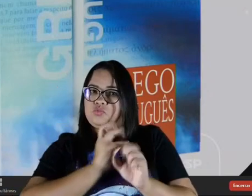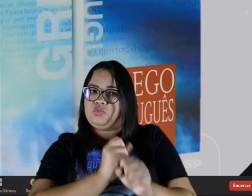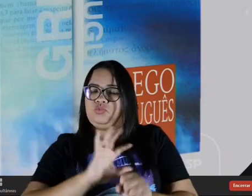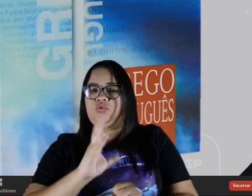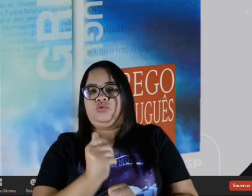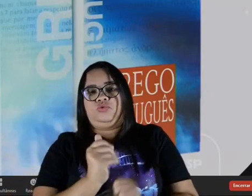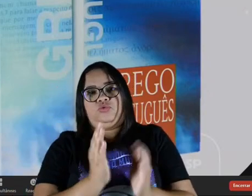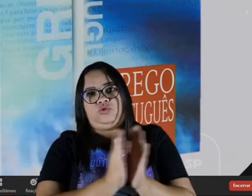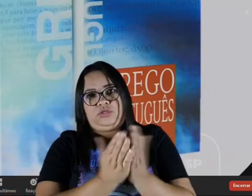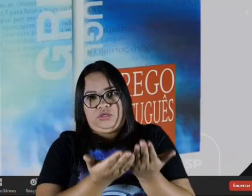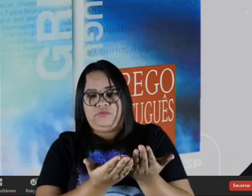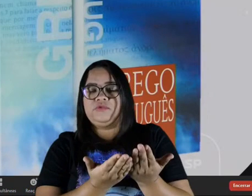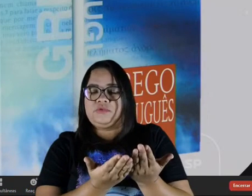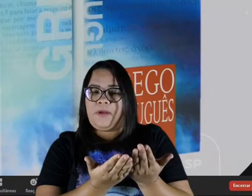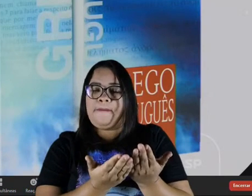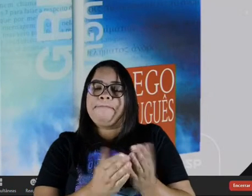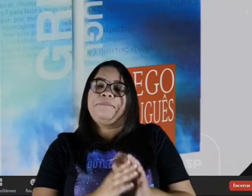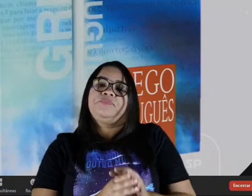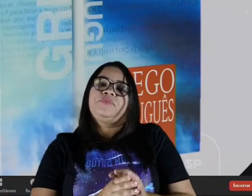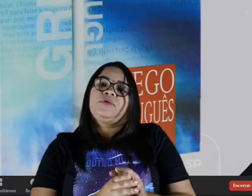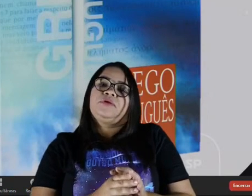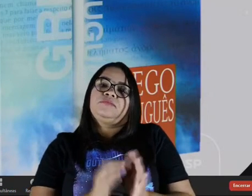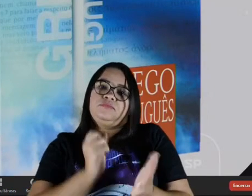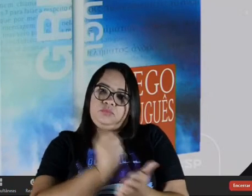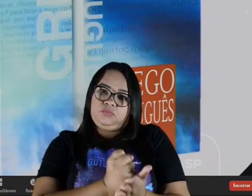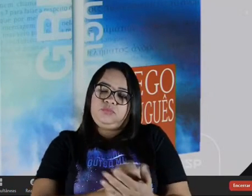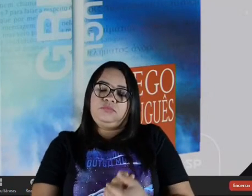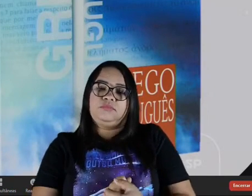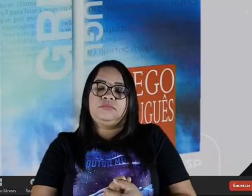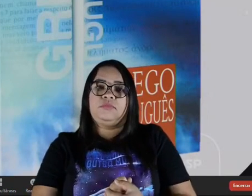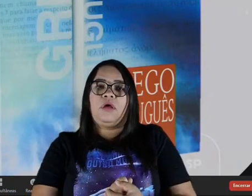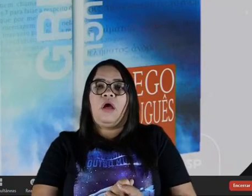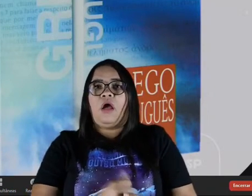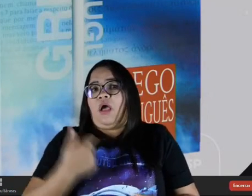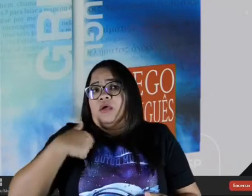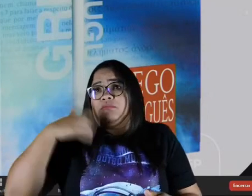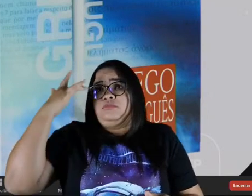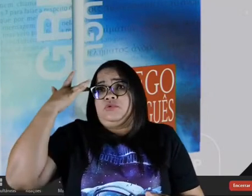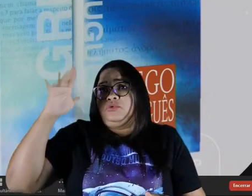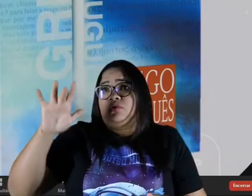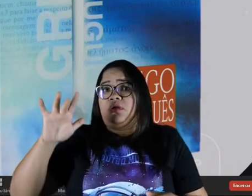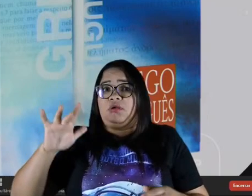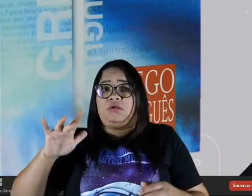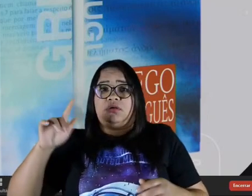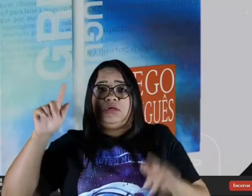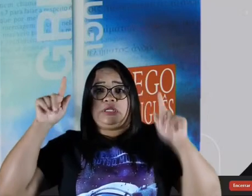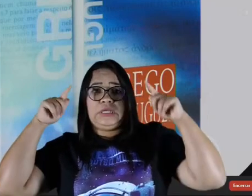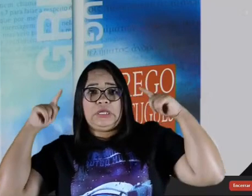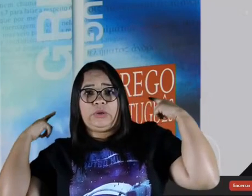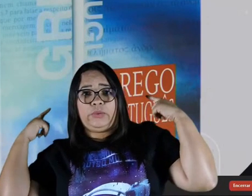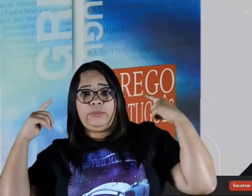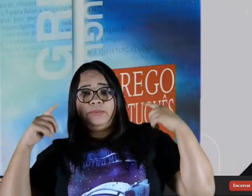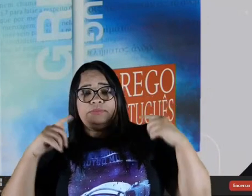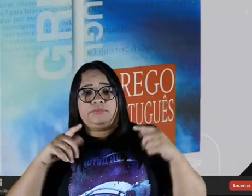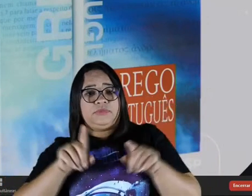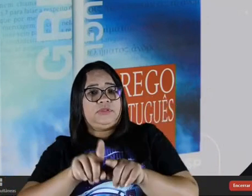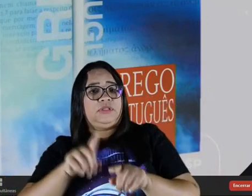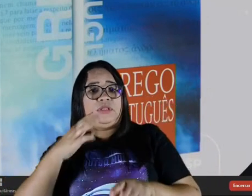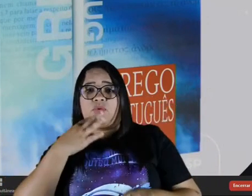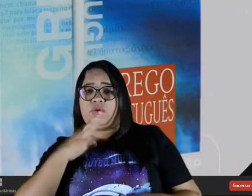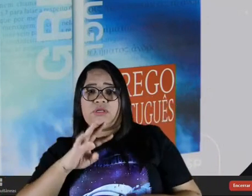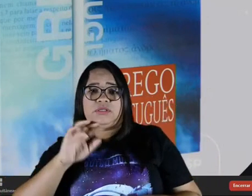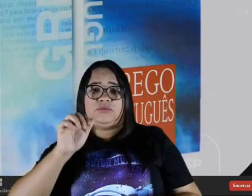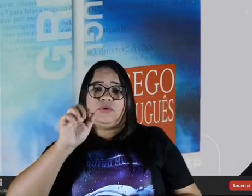mas pelo menos uma parte. Ah, mas eu não sei grego nem hebraico, Rodrigo. Não tem problema, essa Bíblia ajuda, porque ela traz palavra por palavra em